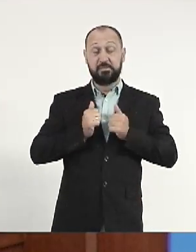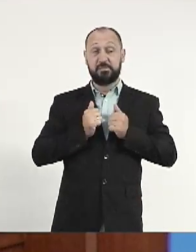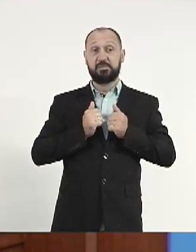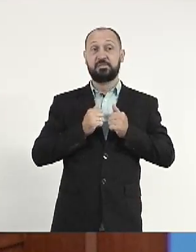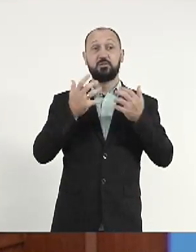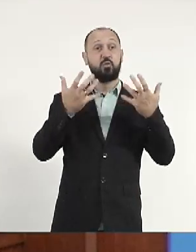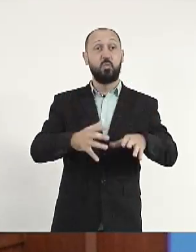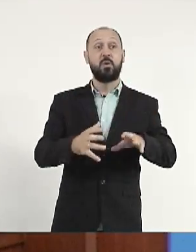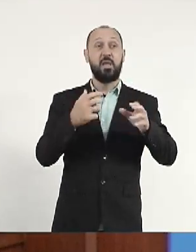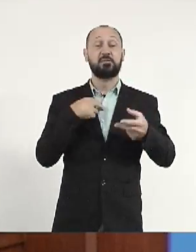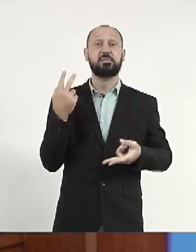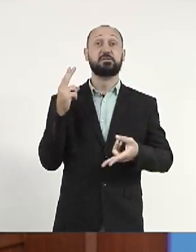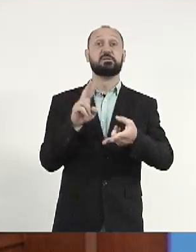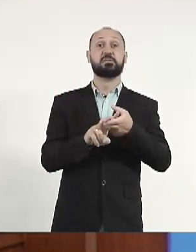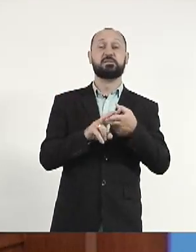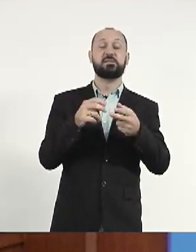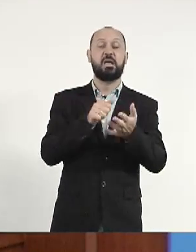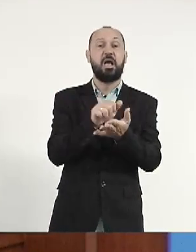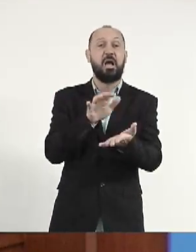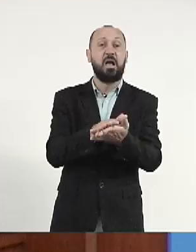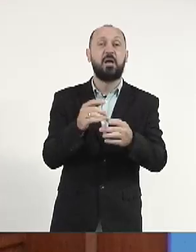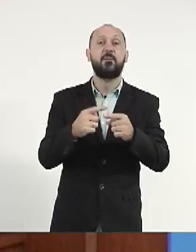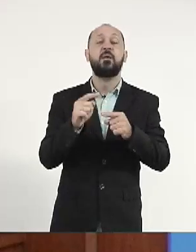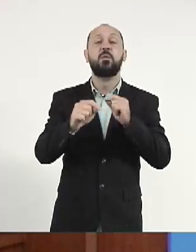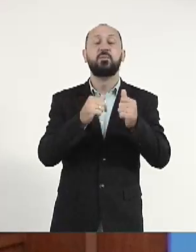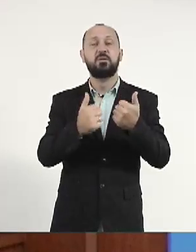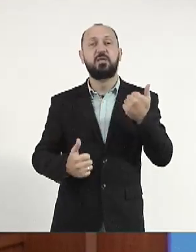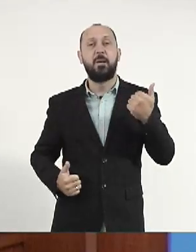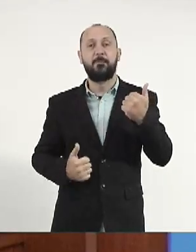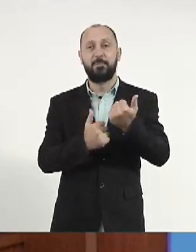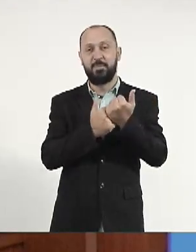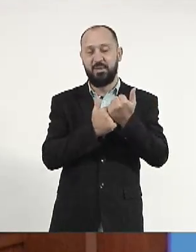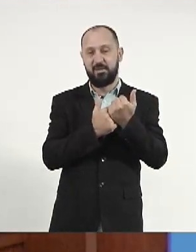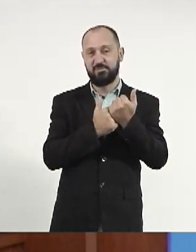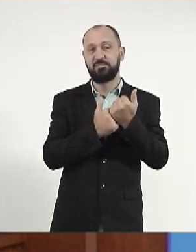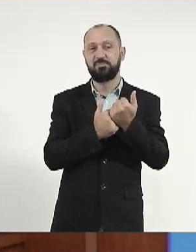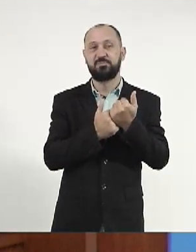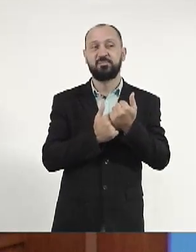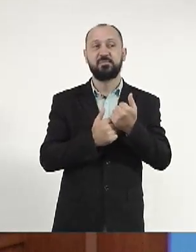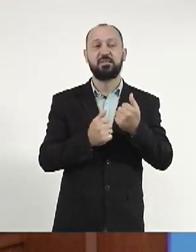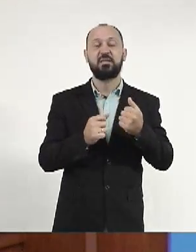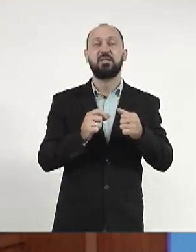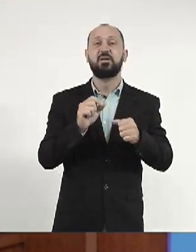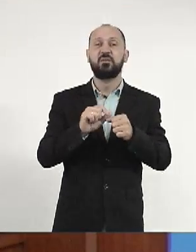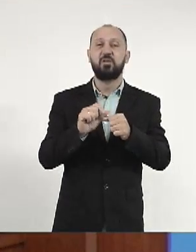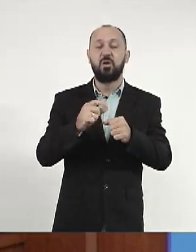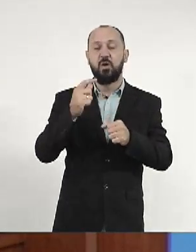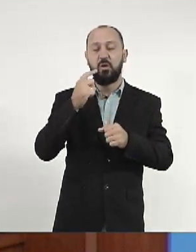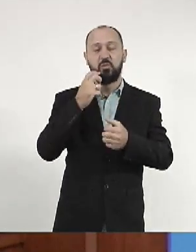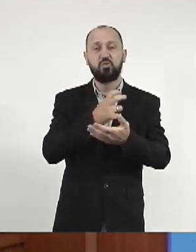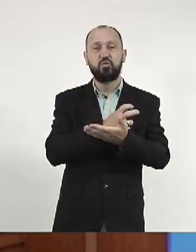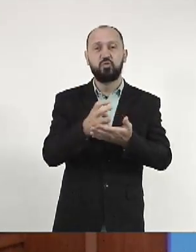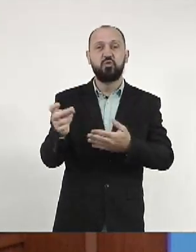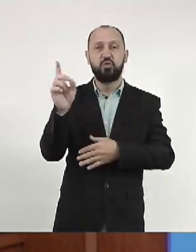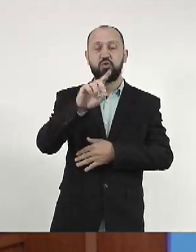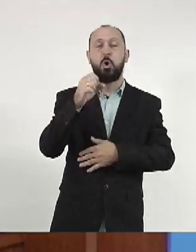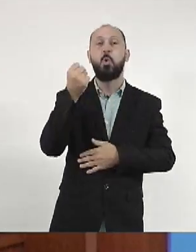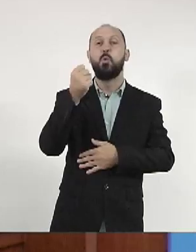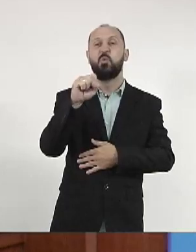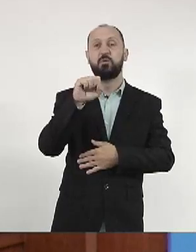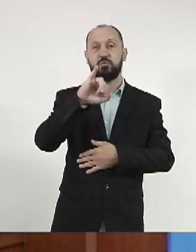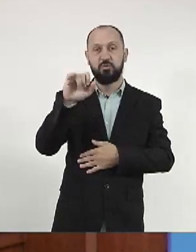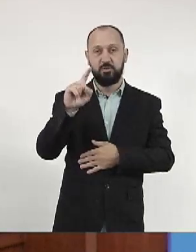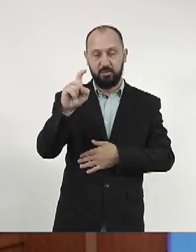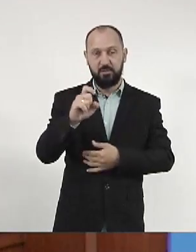possível condenação por terem apoiado esses atos golpistas no dia 8 de janeiro.